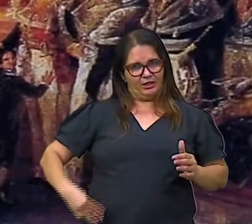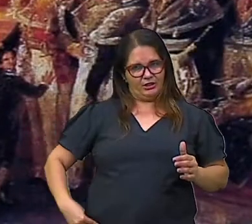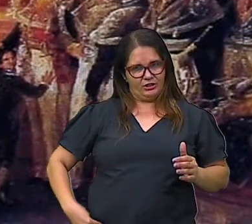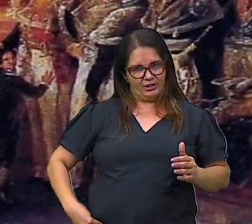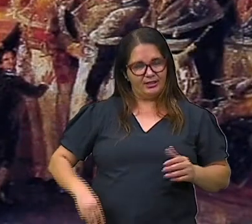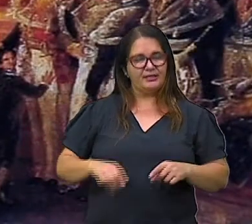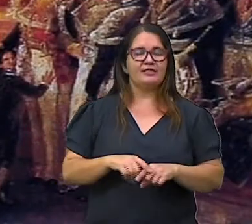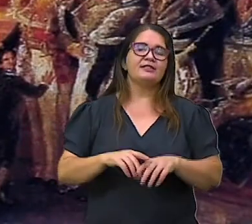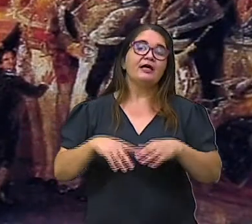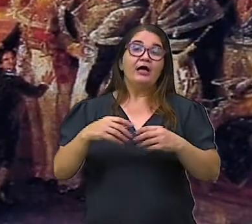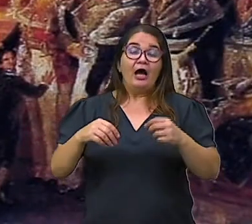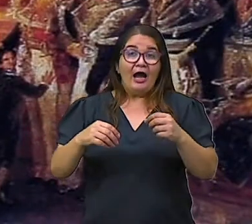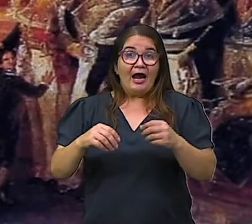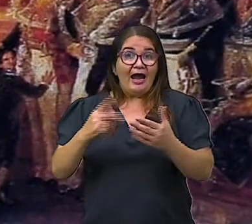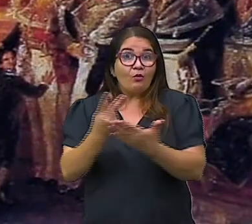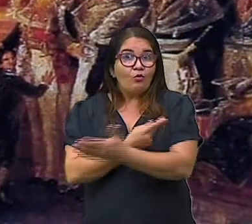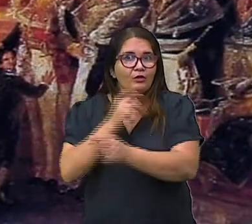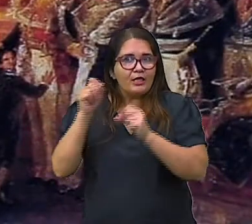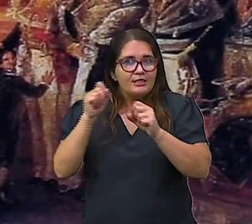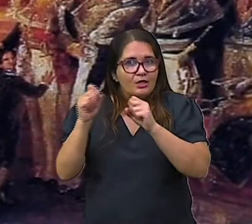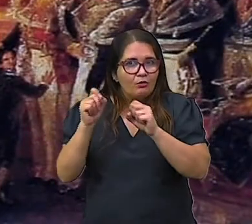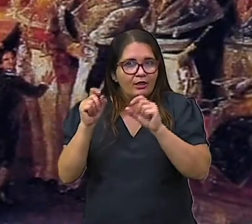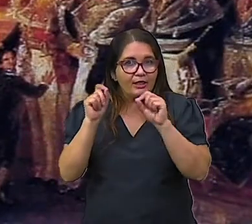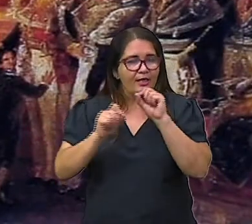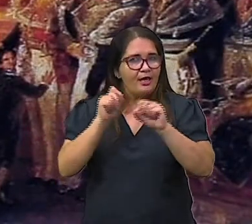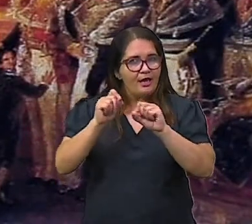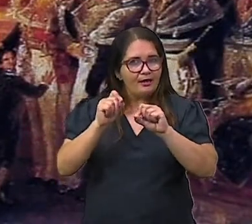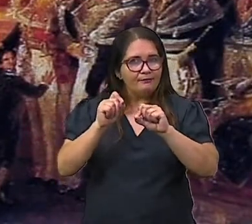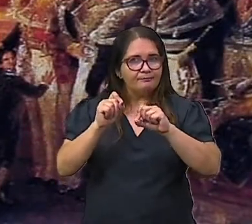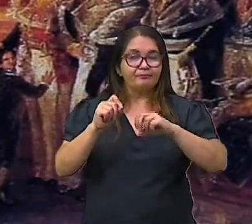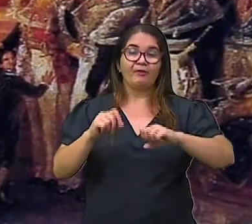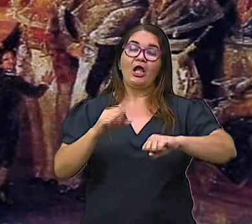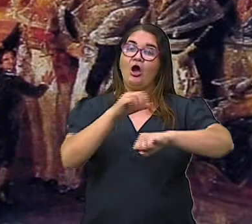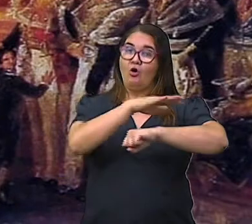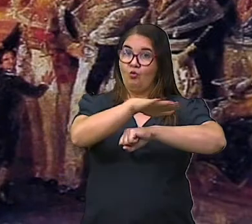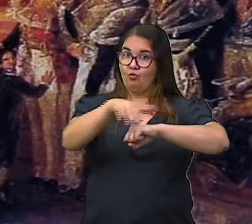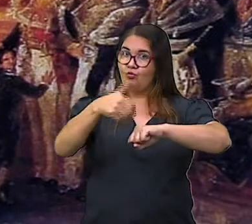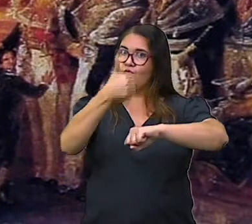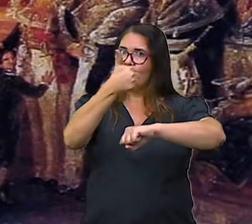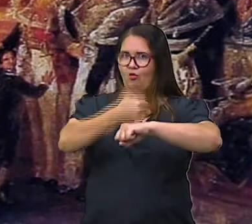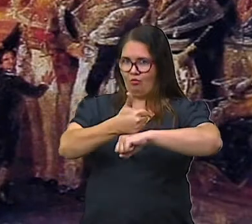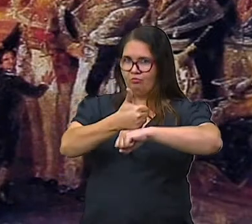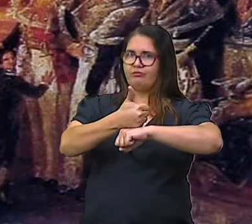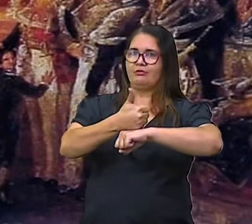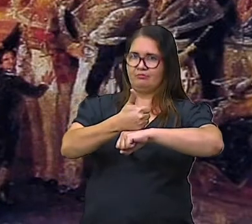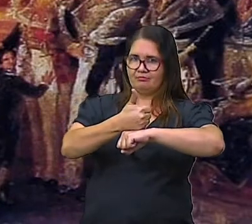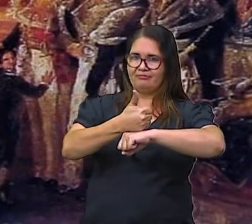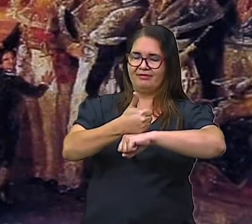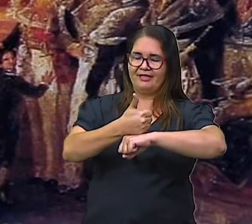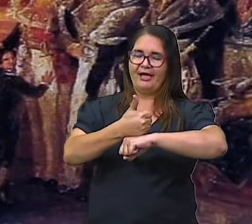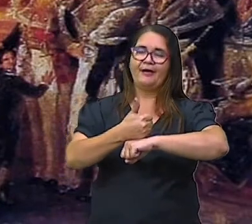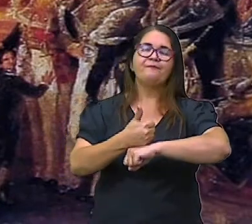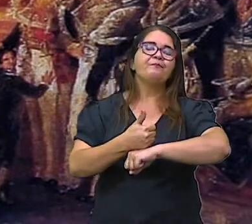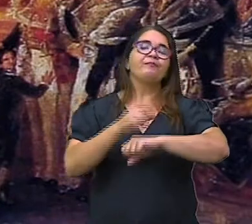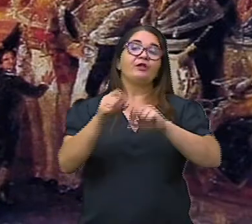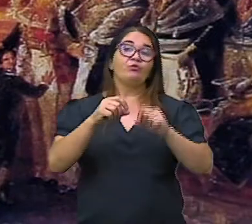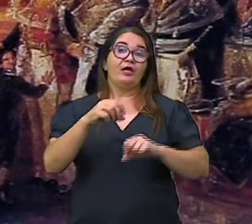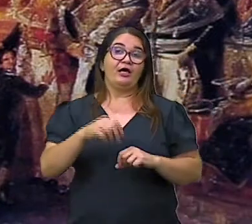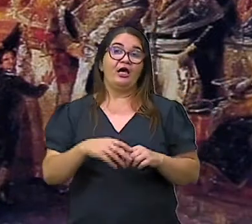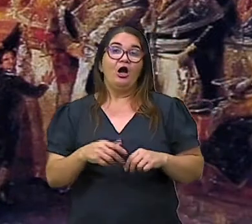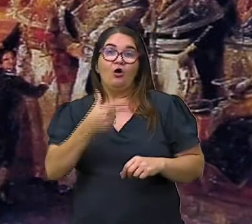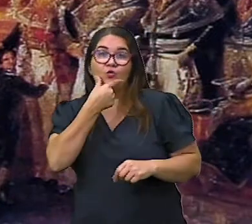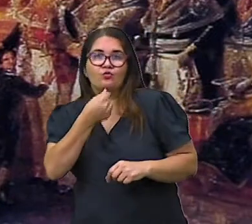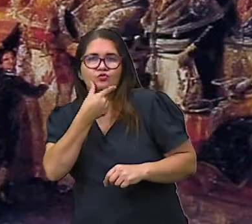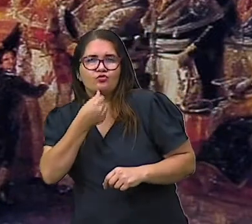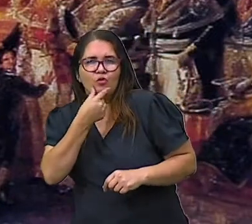do qual os políticos brasileiros anteciparam a maioridade de Pedro de Alcântara para que ele